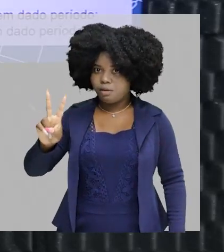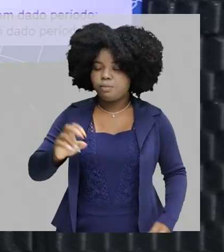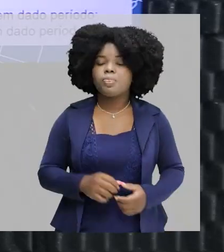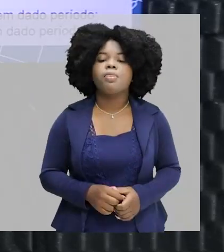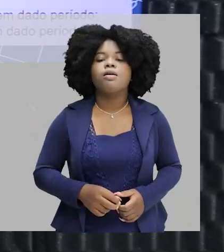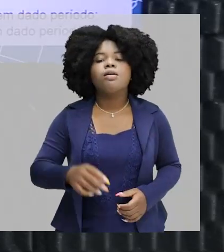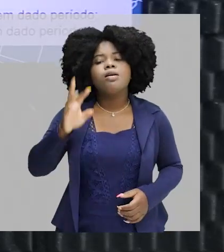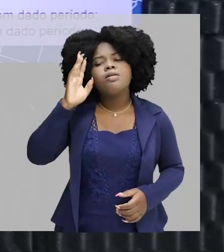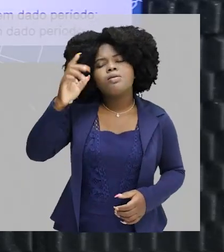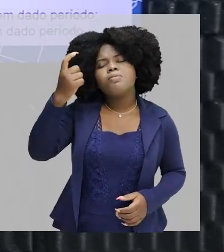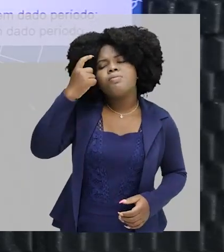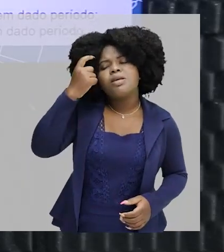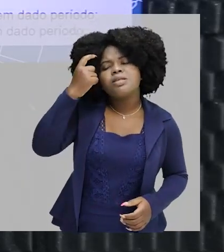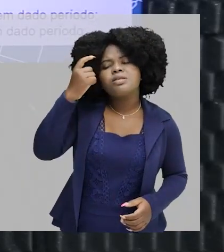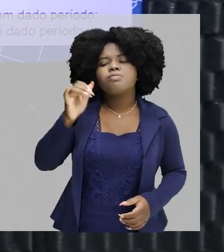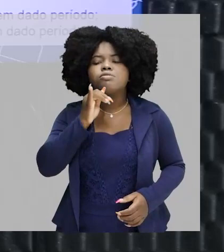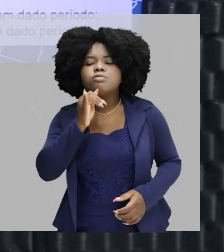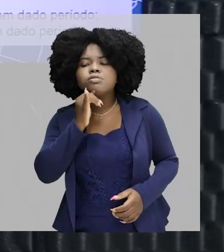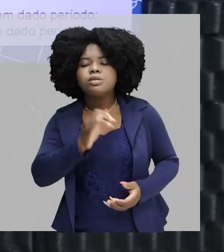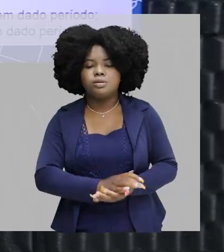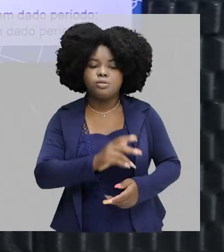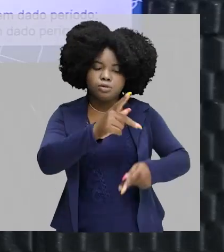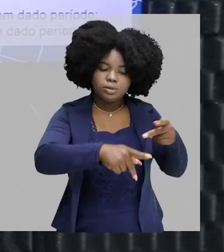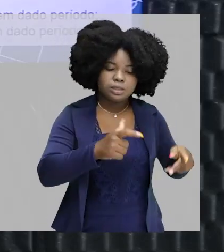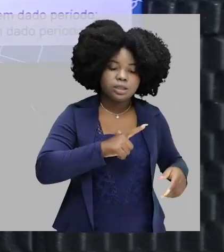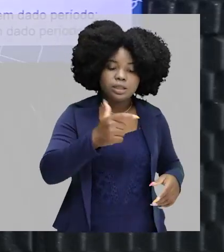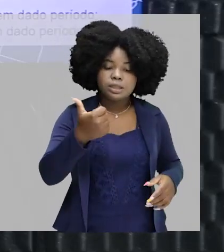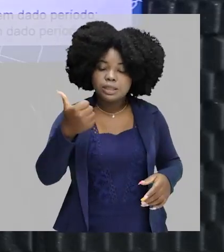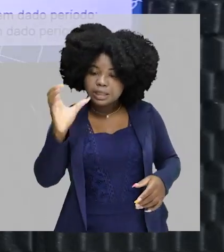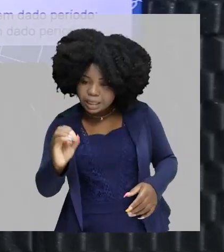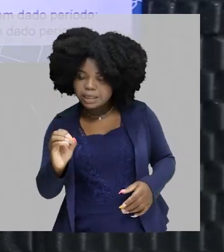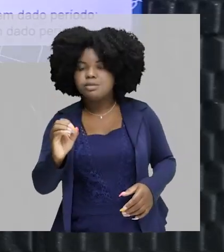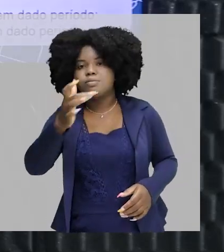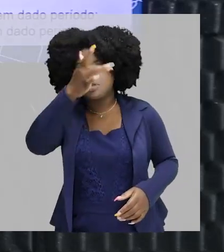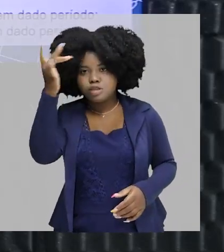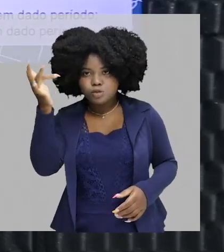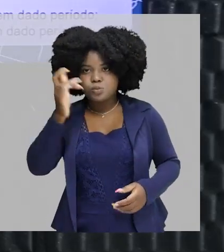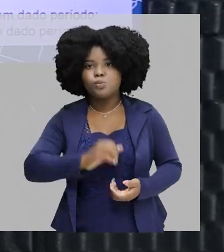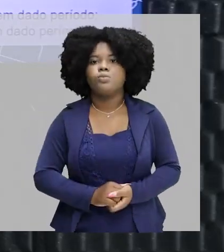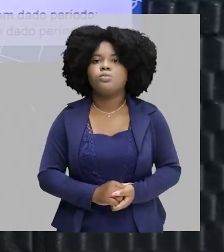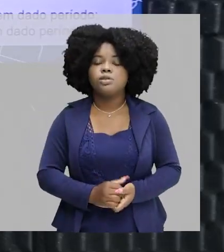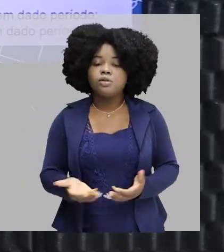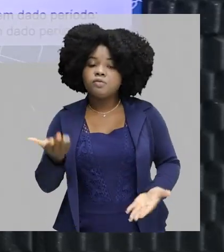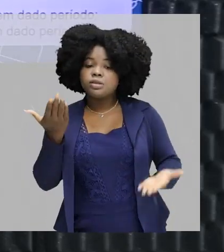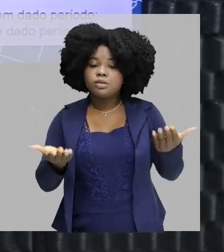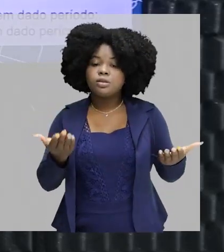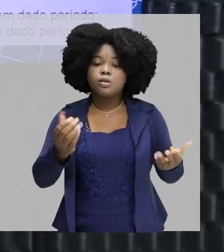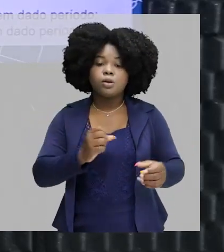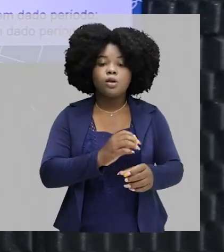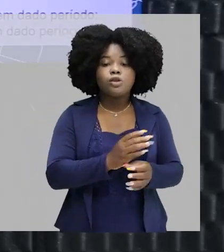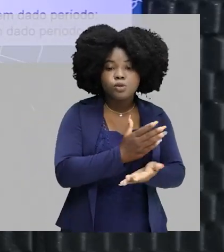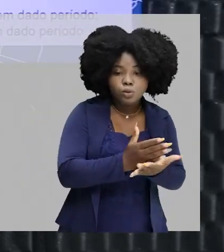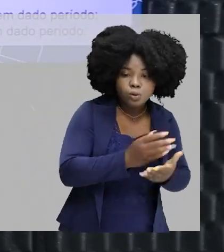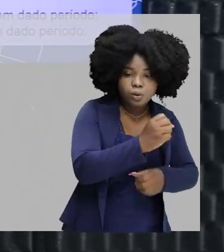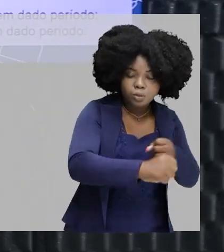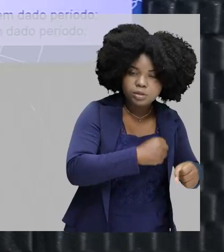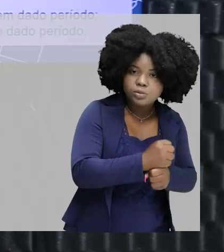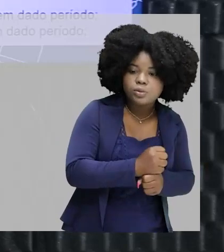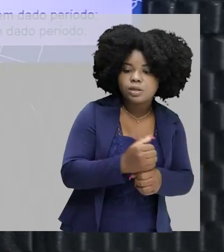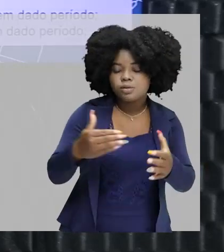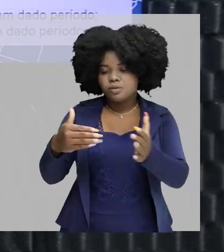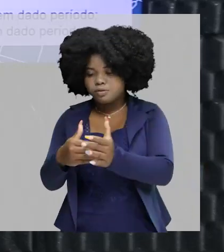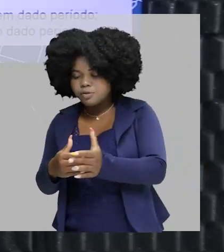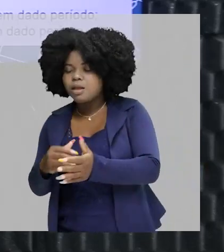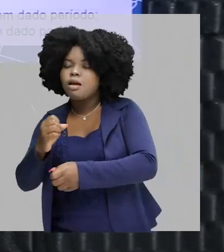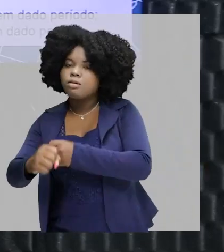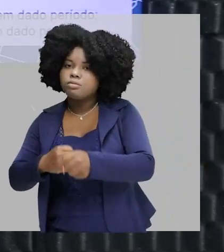tenho 10 habitantes, tá? E eu vou fazer a comparação no começo do ano e no final do ano. Então, começo do ano, 10 habitantes. Chegou ao final